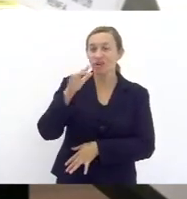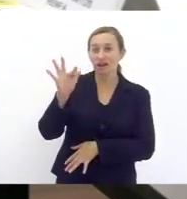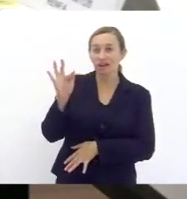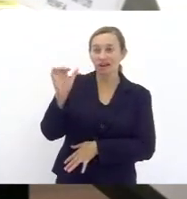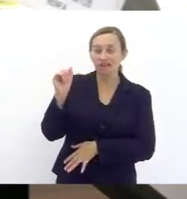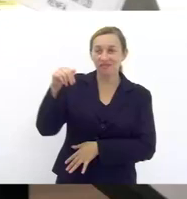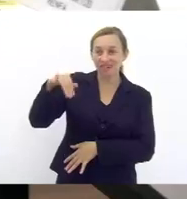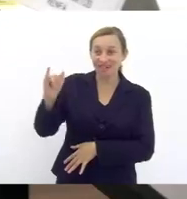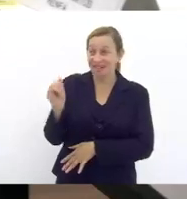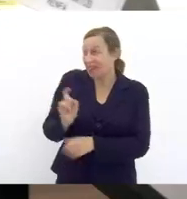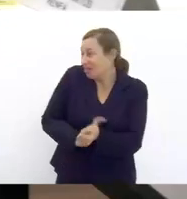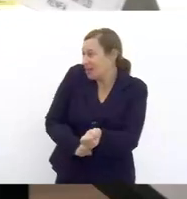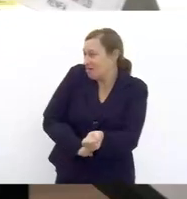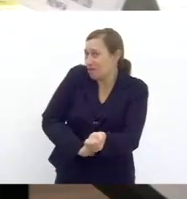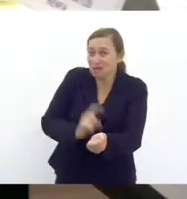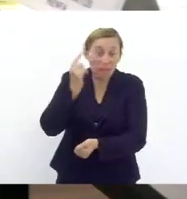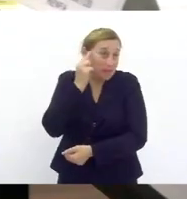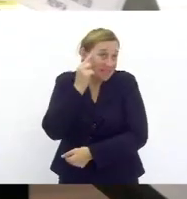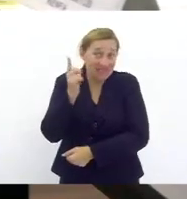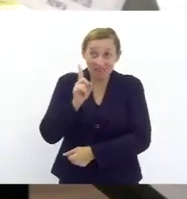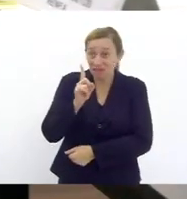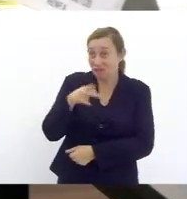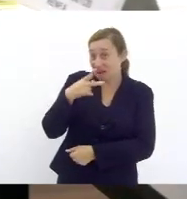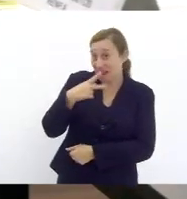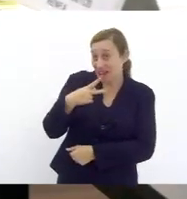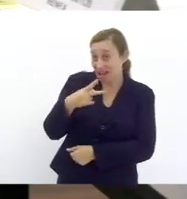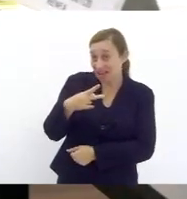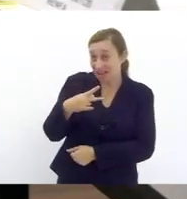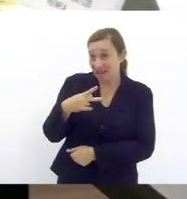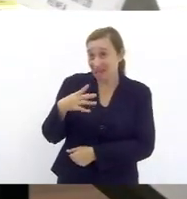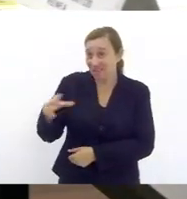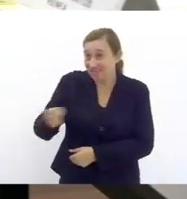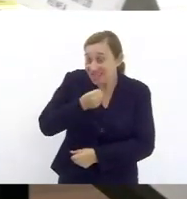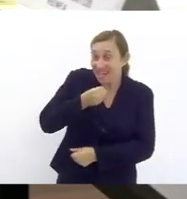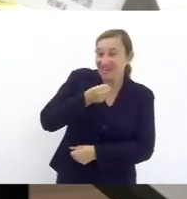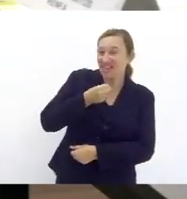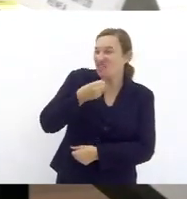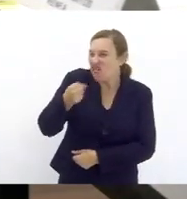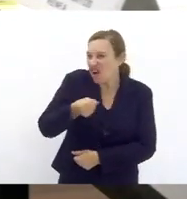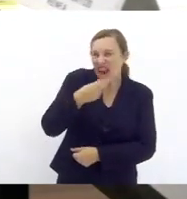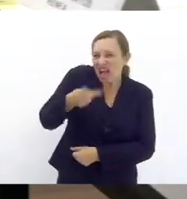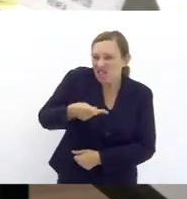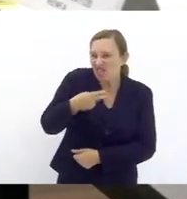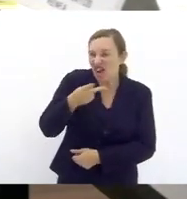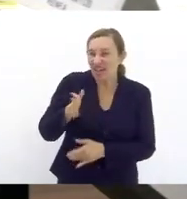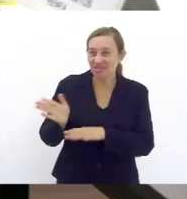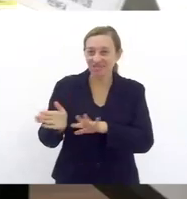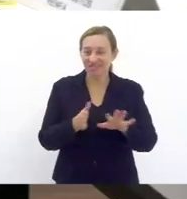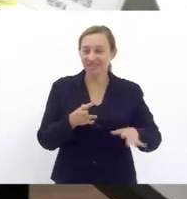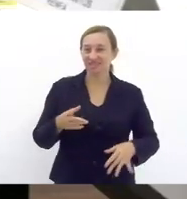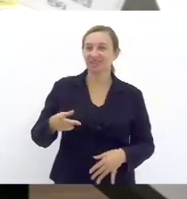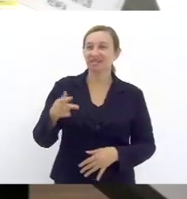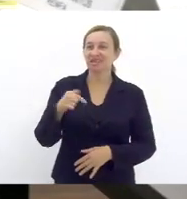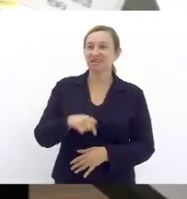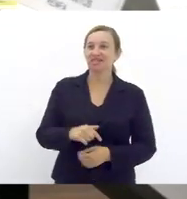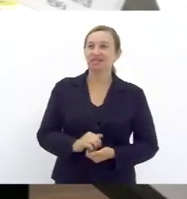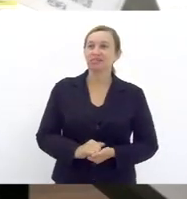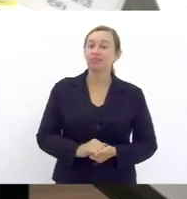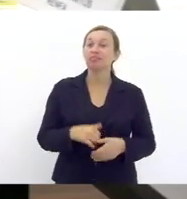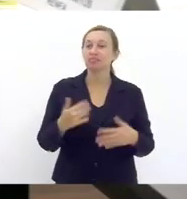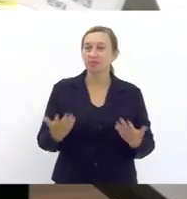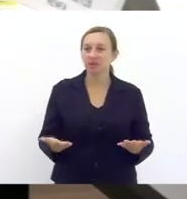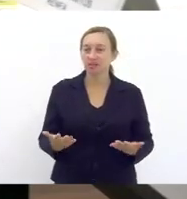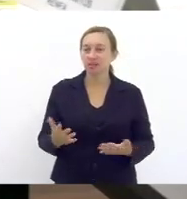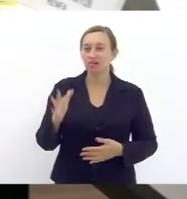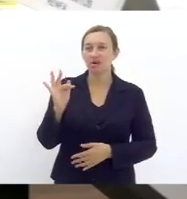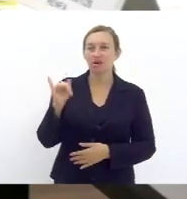tô nervosa porque eu pensei que eu não fosse falar eu já tava falando assim eu vou tomar o microfone mas eu tô aqui então